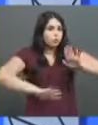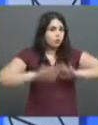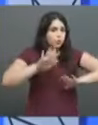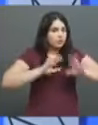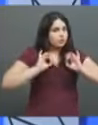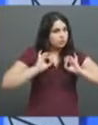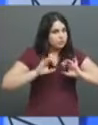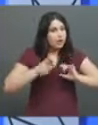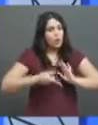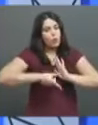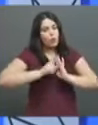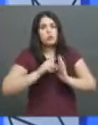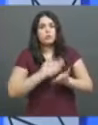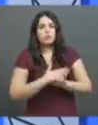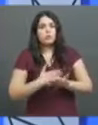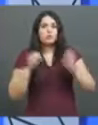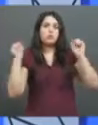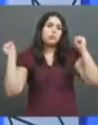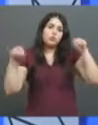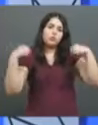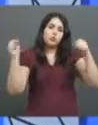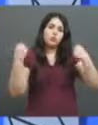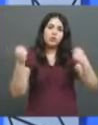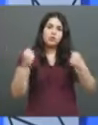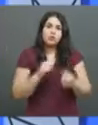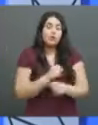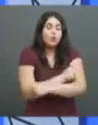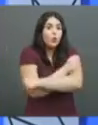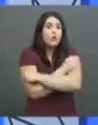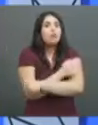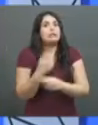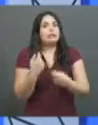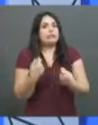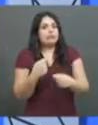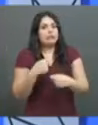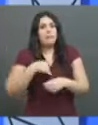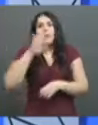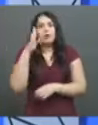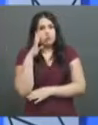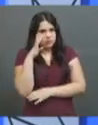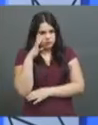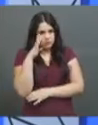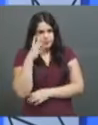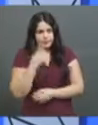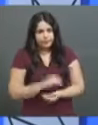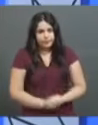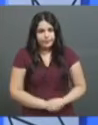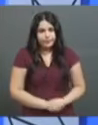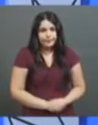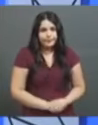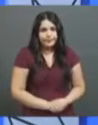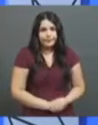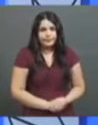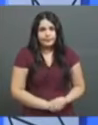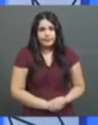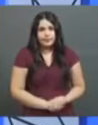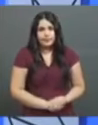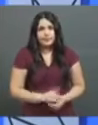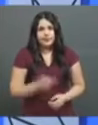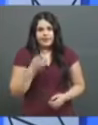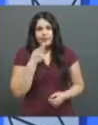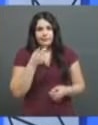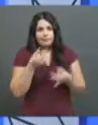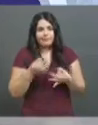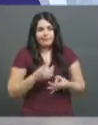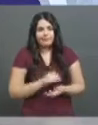se lançar numa atividade física, nesse período, então, mais ainda, né? Mais ainda, sem dúvida, foi bem colocado da sua parte, é